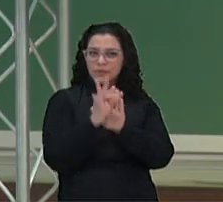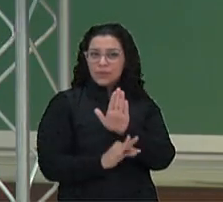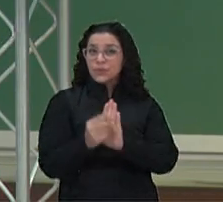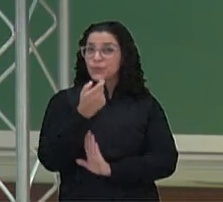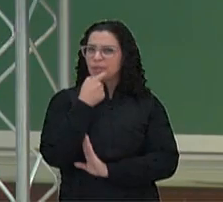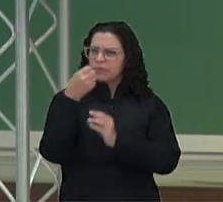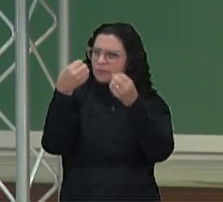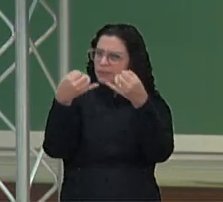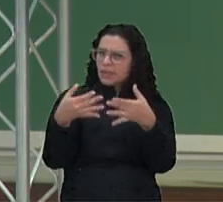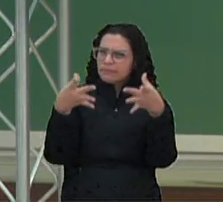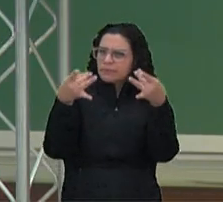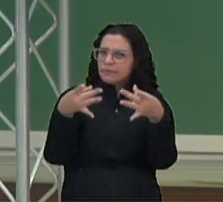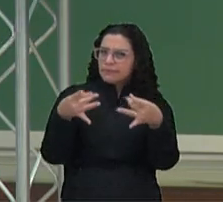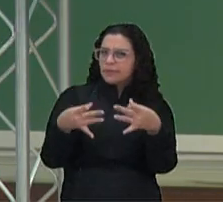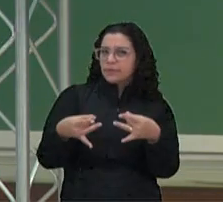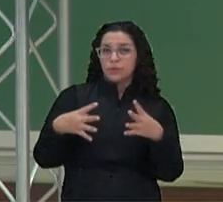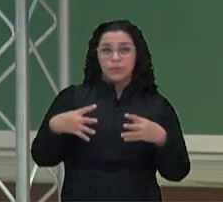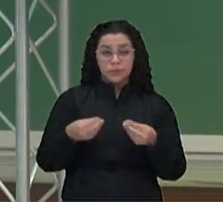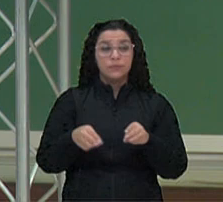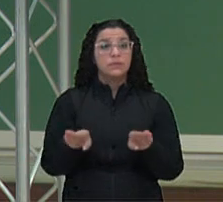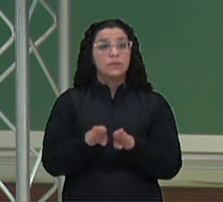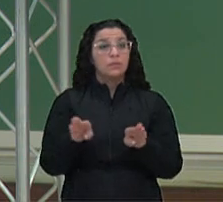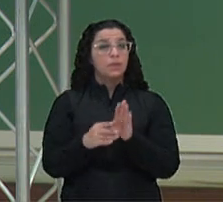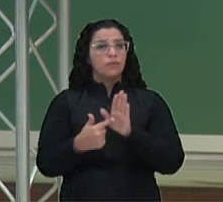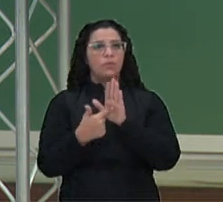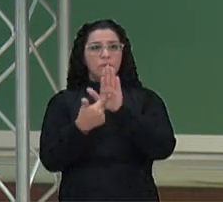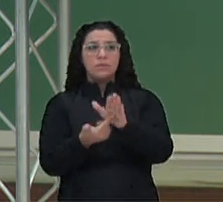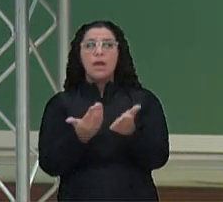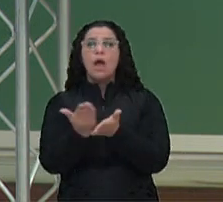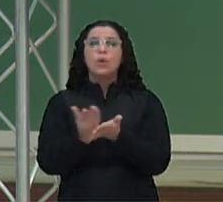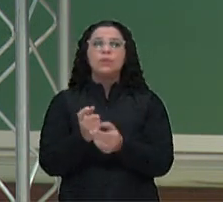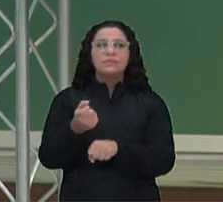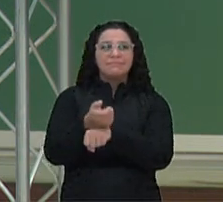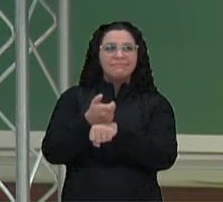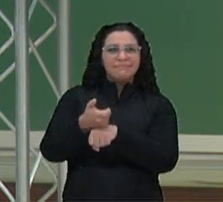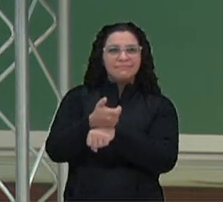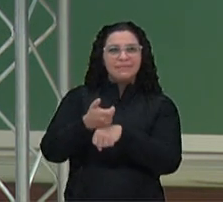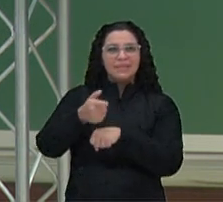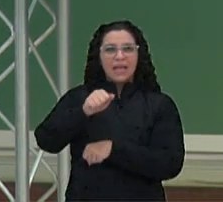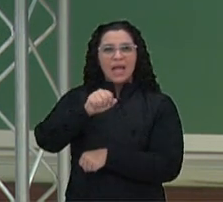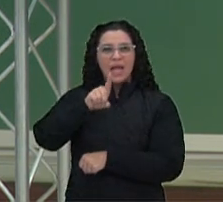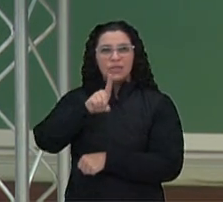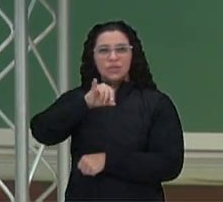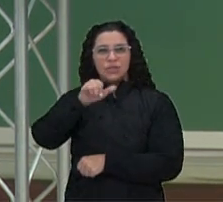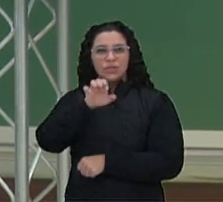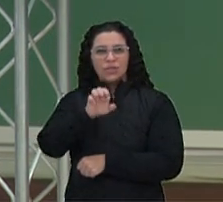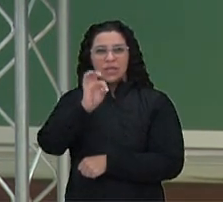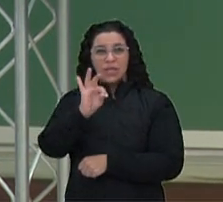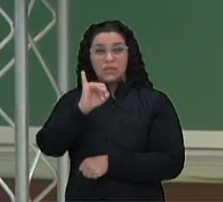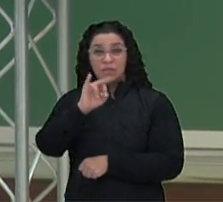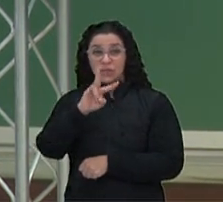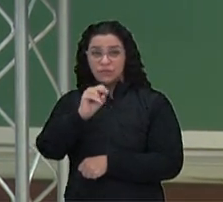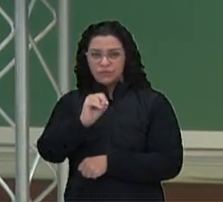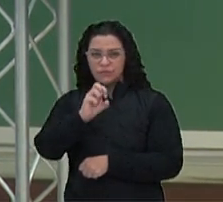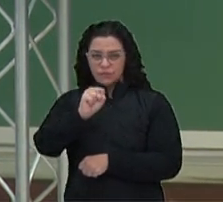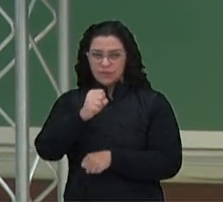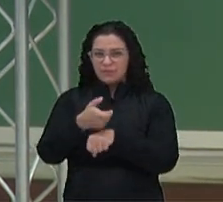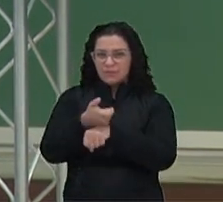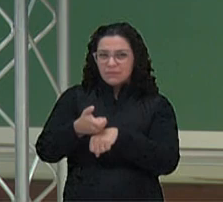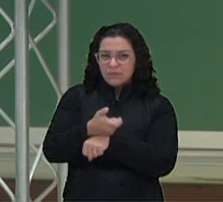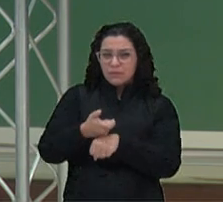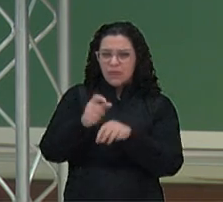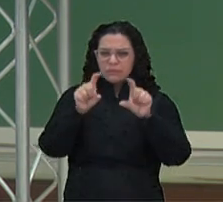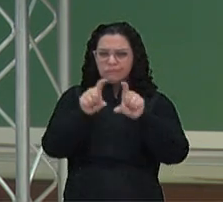explicar tudo para vocês, tá? E vai aparecer alguns adjetivos, daí a gente conversa um pouco sobre os adjetivos